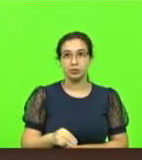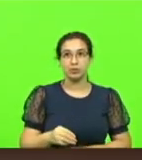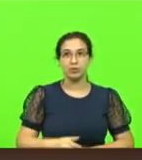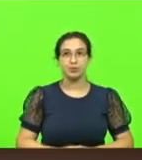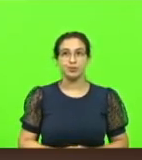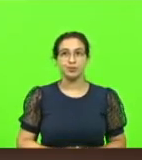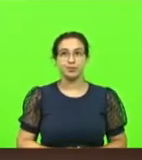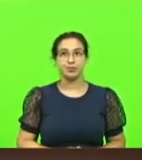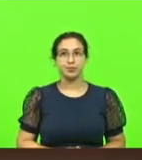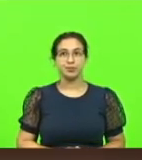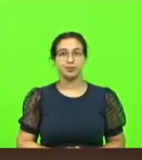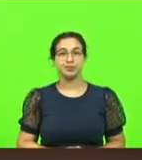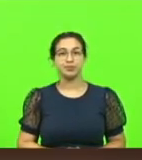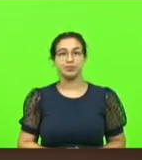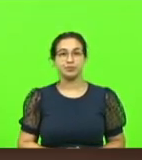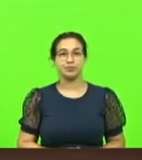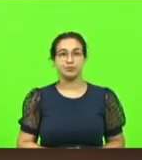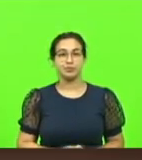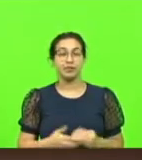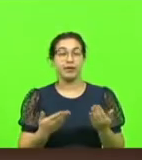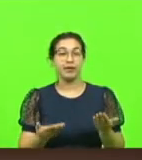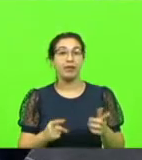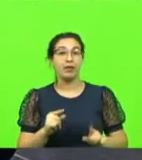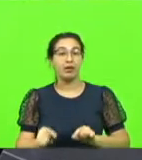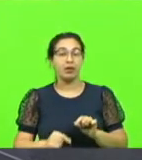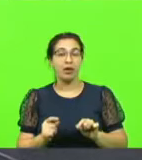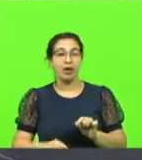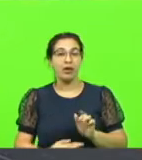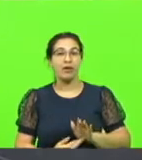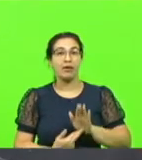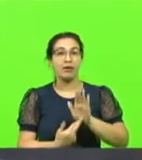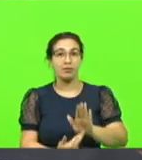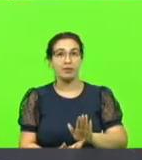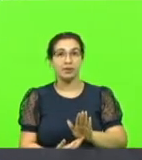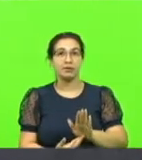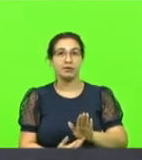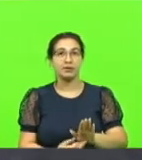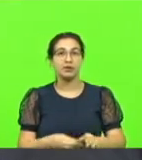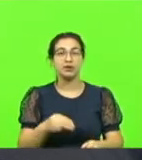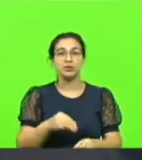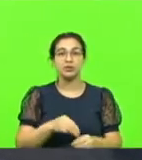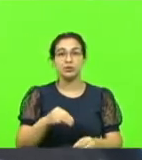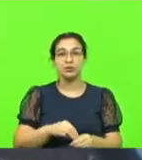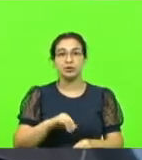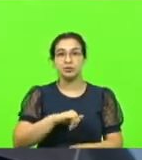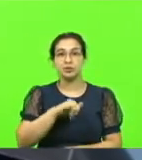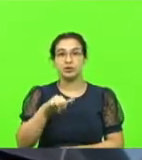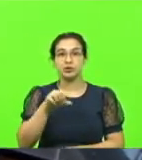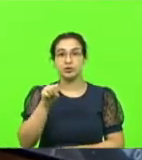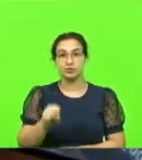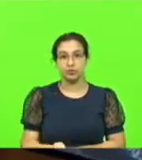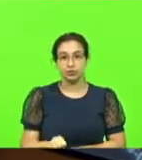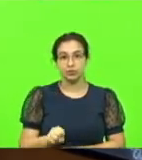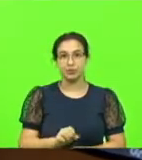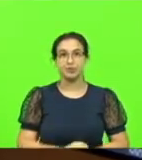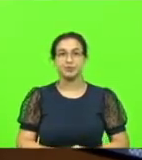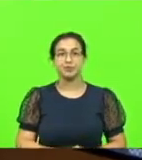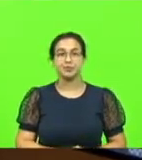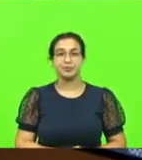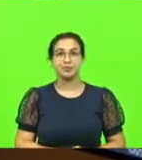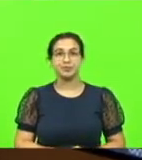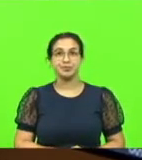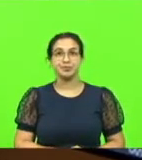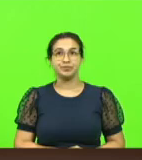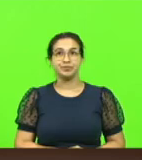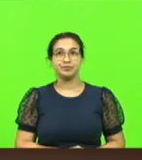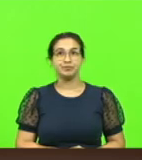Caropreso, que é o representante da belíssima cidade de Jaraguá do Sul, mas como Luiz Henrique